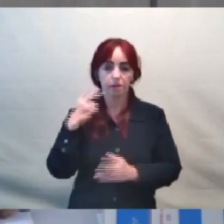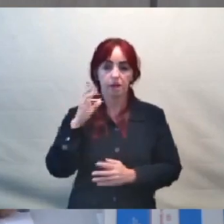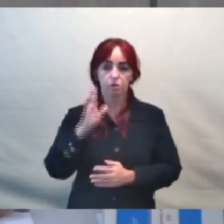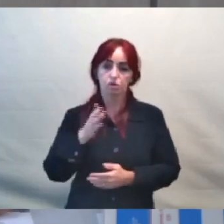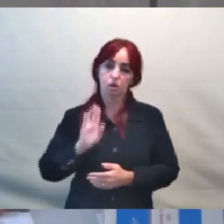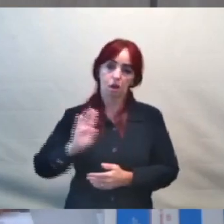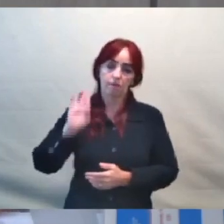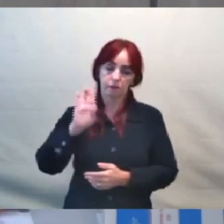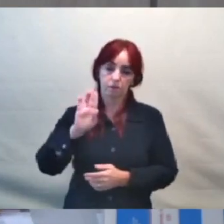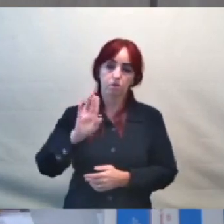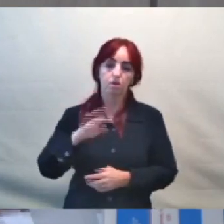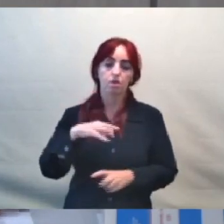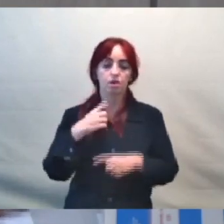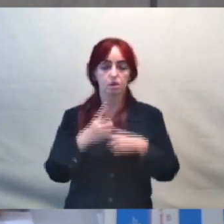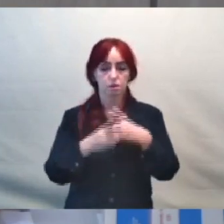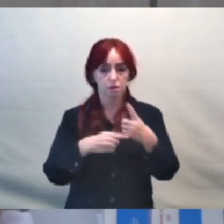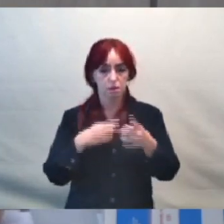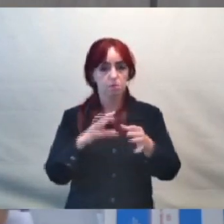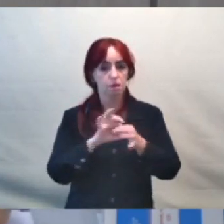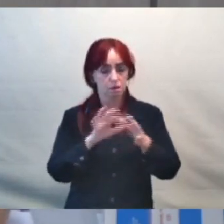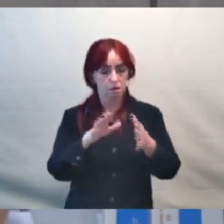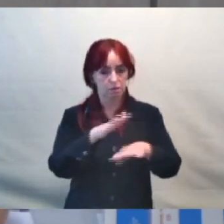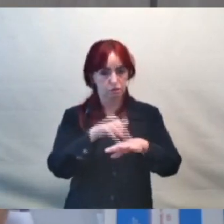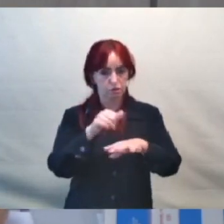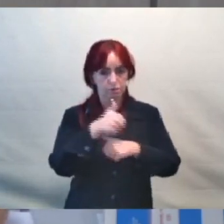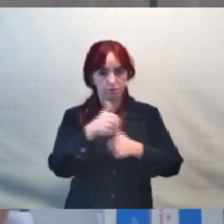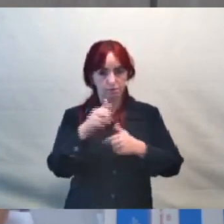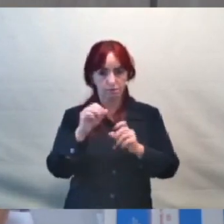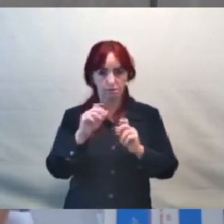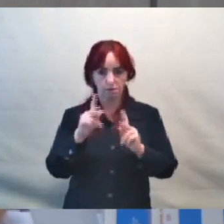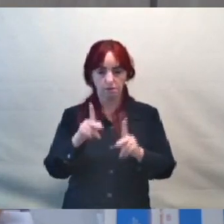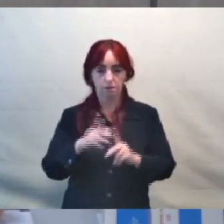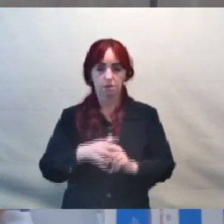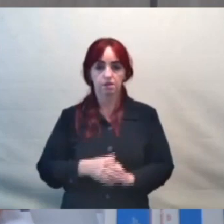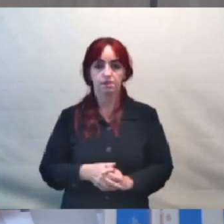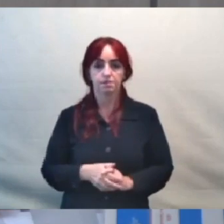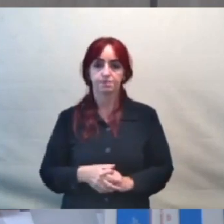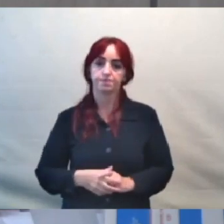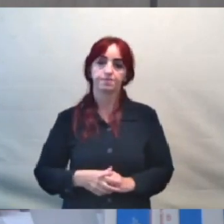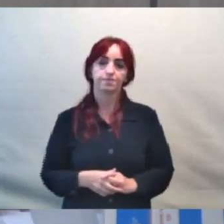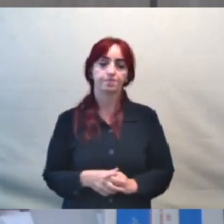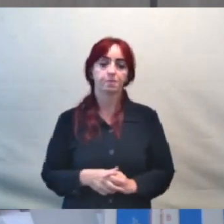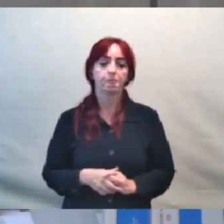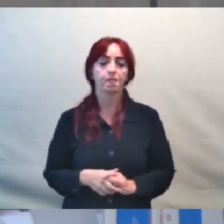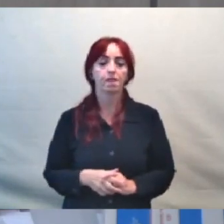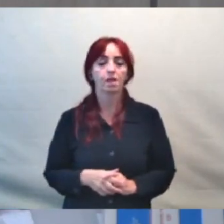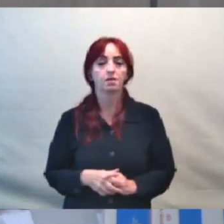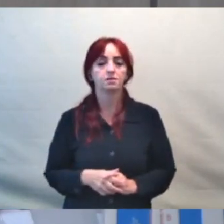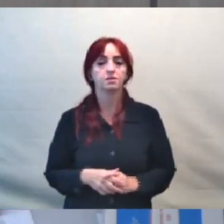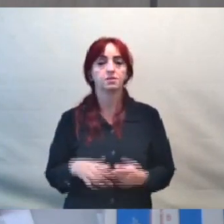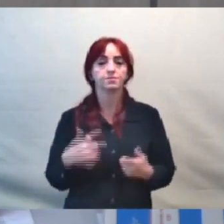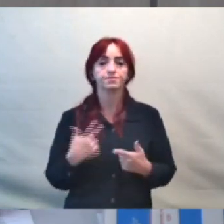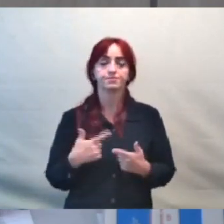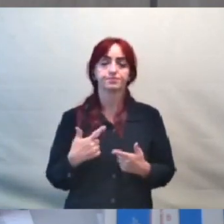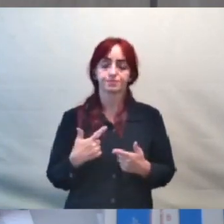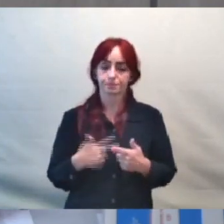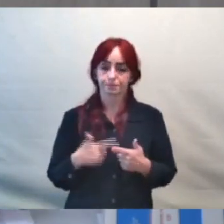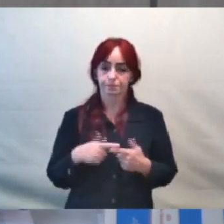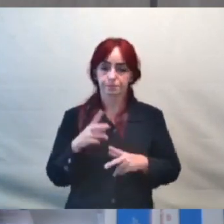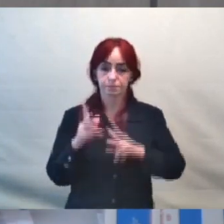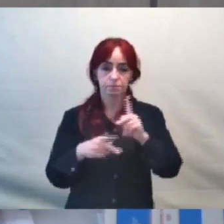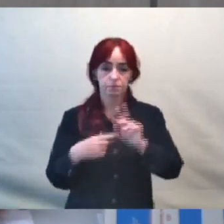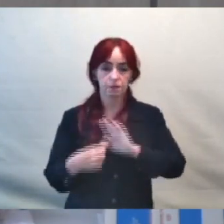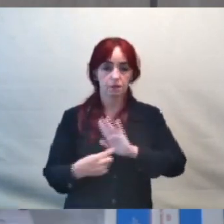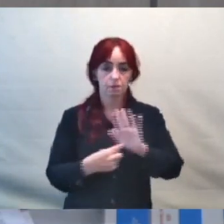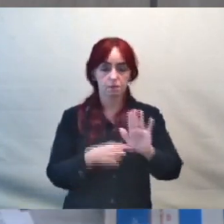Daqui a pouco, vereador, eu te chamo aí, tá? Só porque eu vou dando preferência para os que já manifestaram aqui na